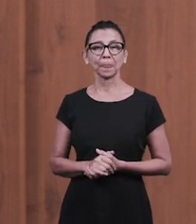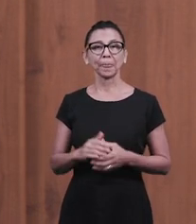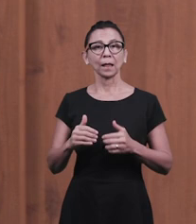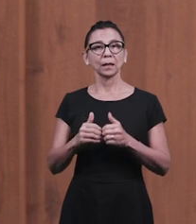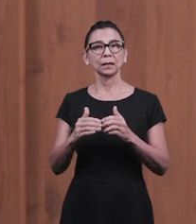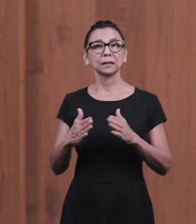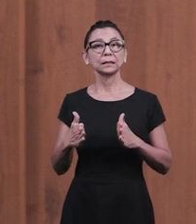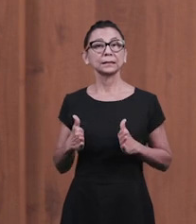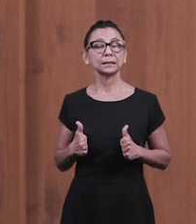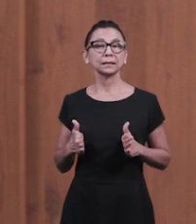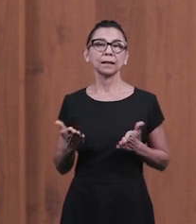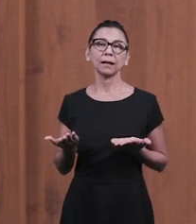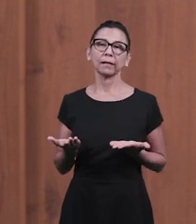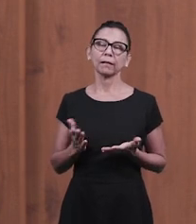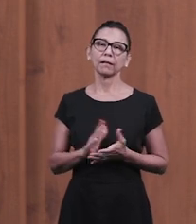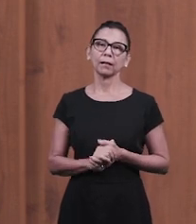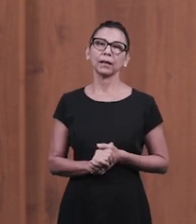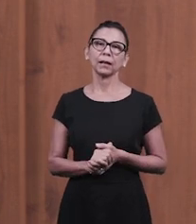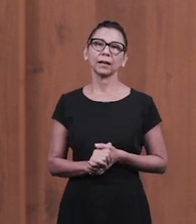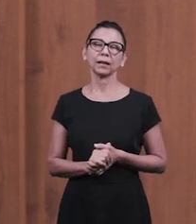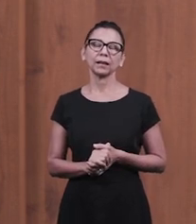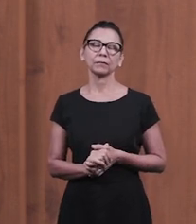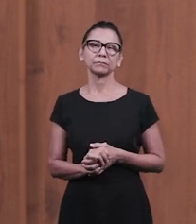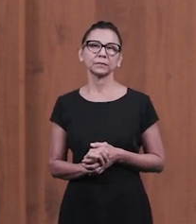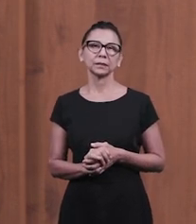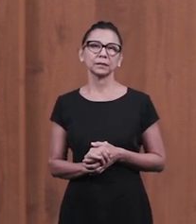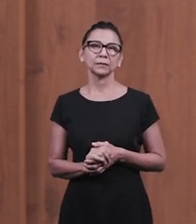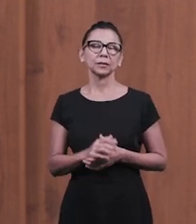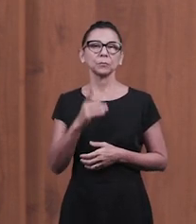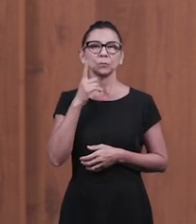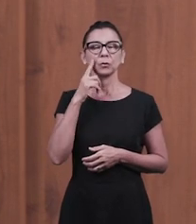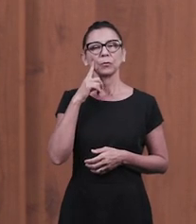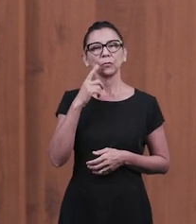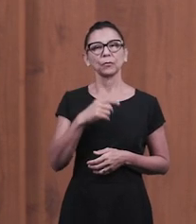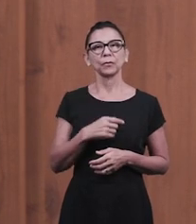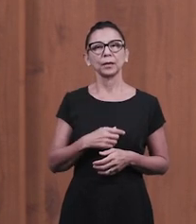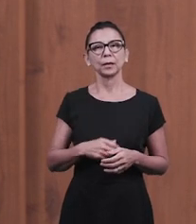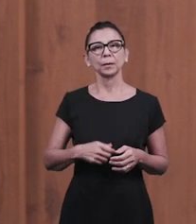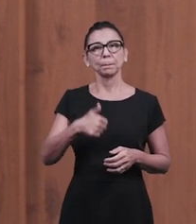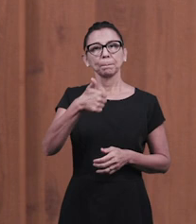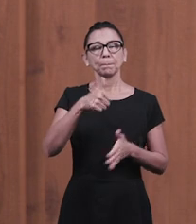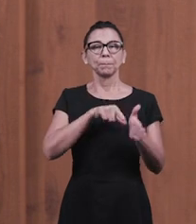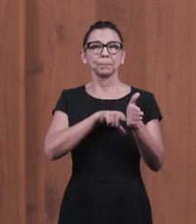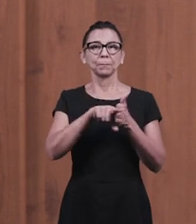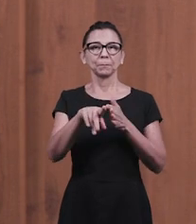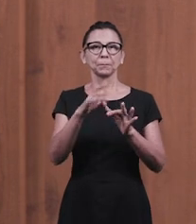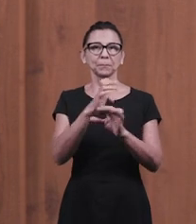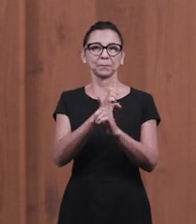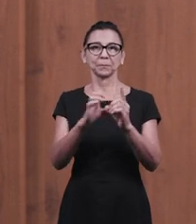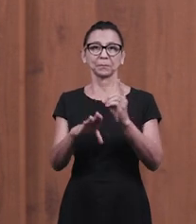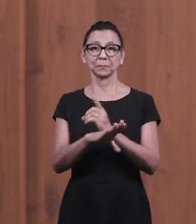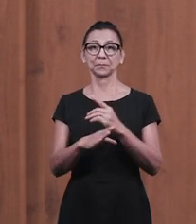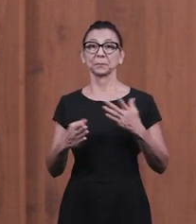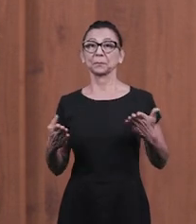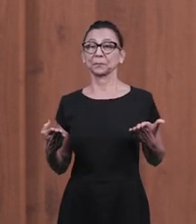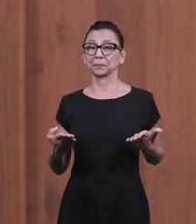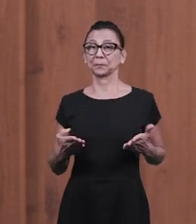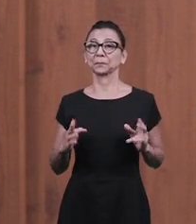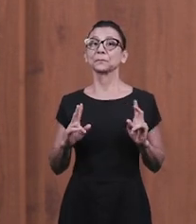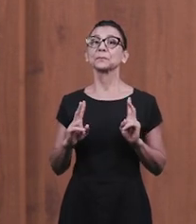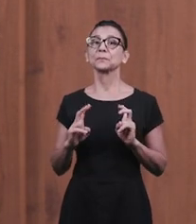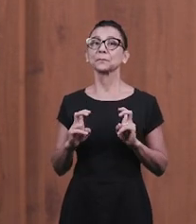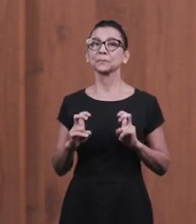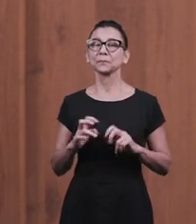agora iniciar nos referindo já à nossa primeira pergunta para a Escola Bíblica de hoje. E o nosso